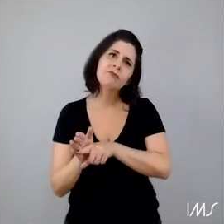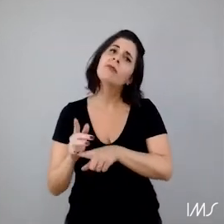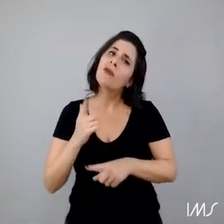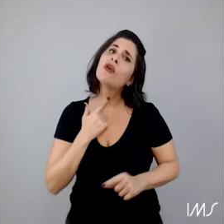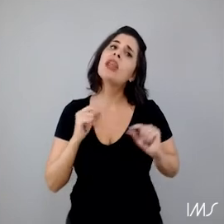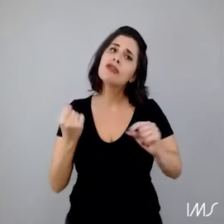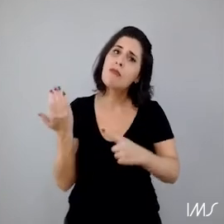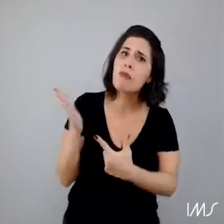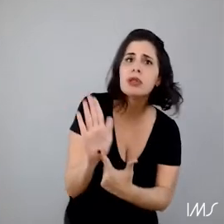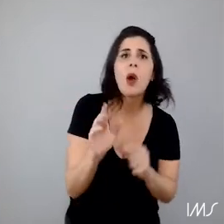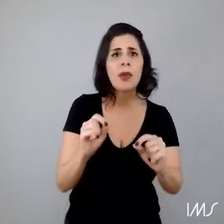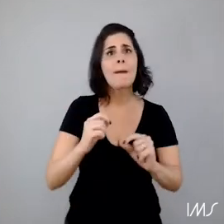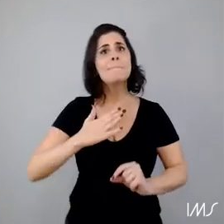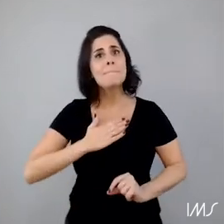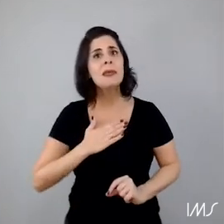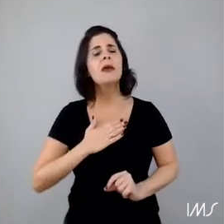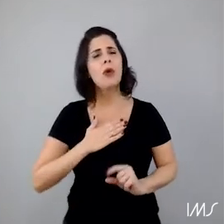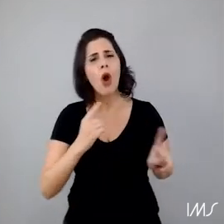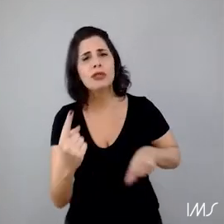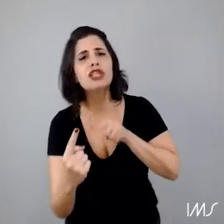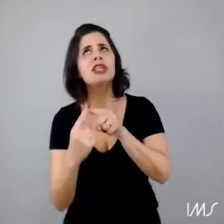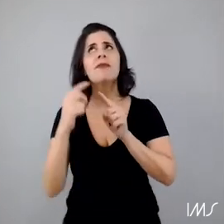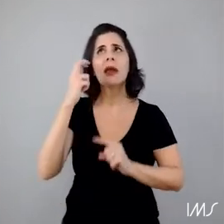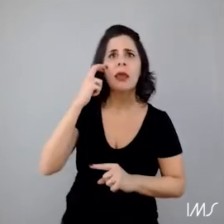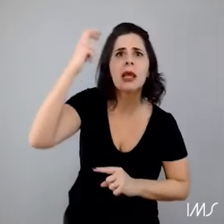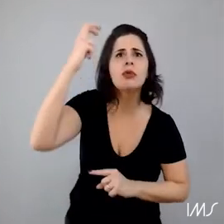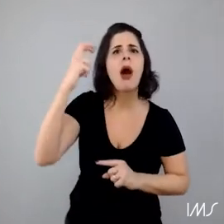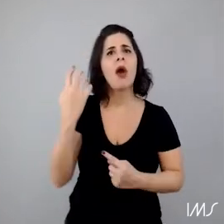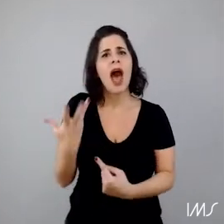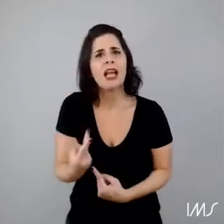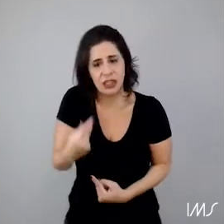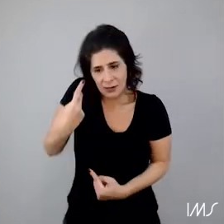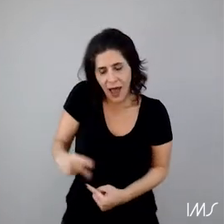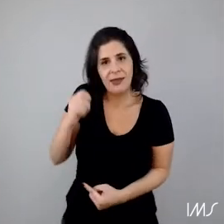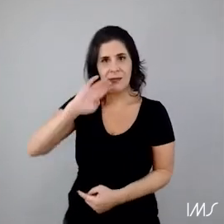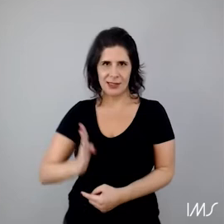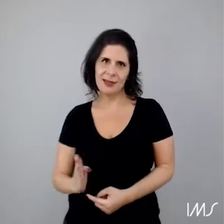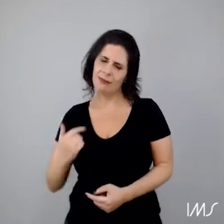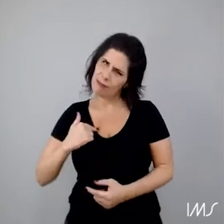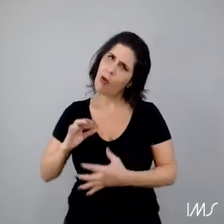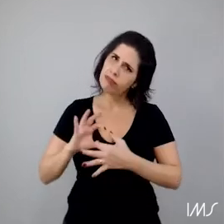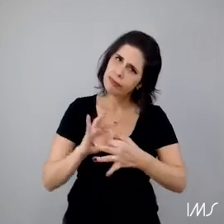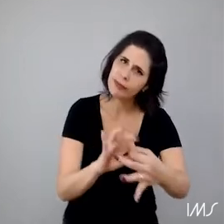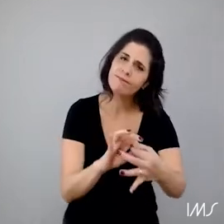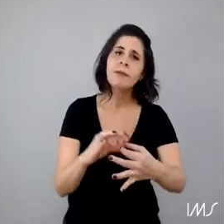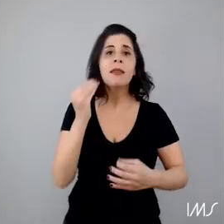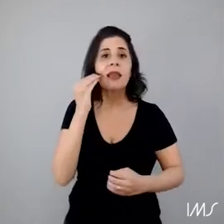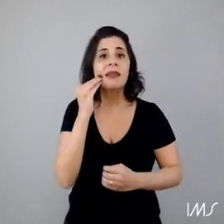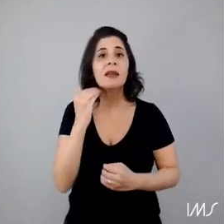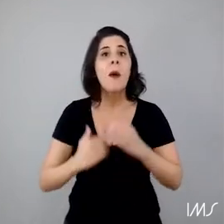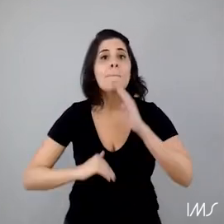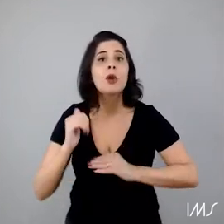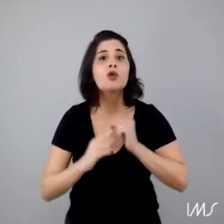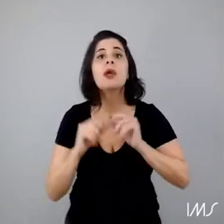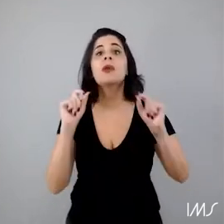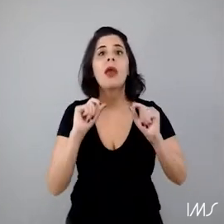compreender sua presença como uma tarefa intelectual e artística no contexto brasileiro no qual ela atua, produzindo